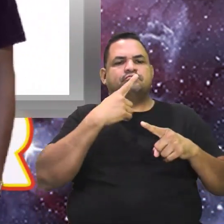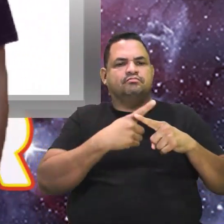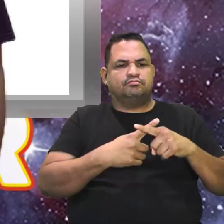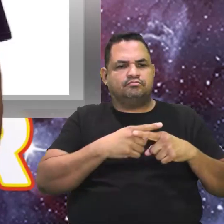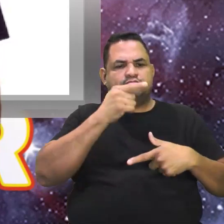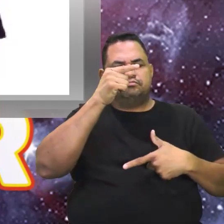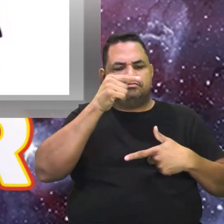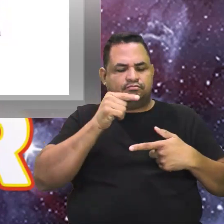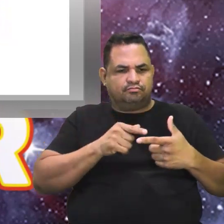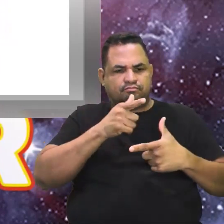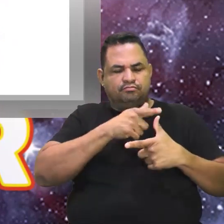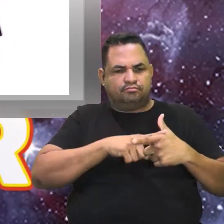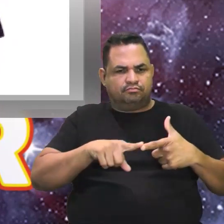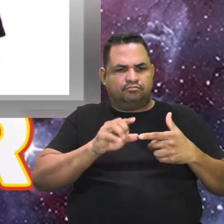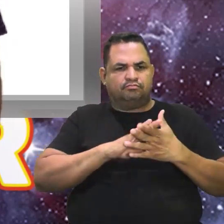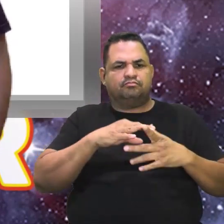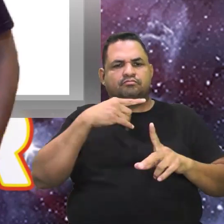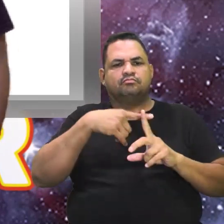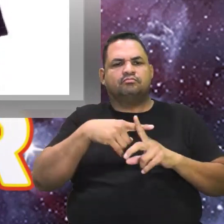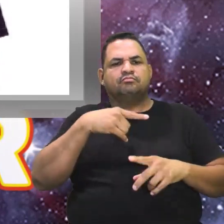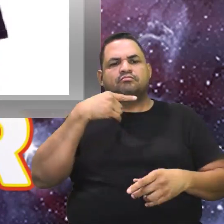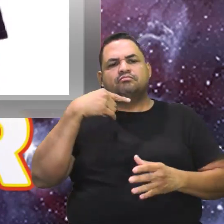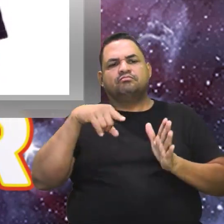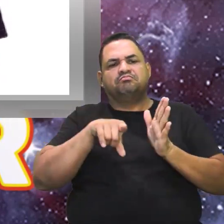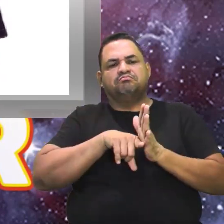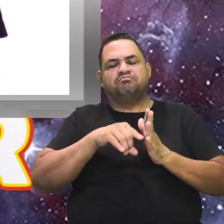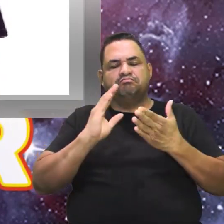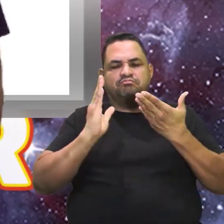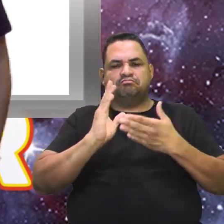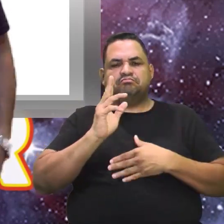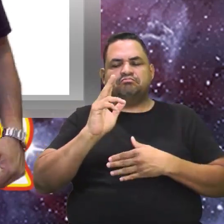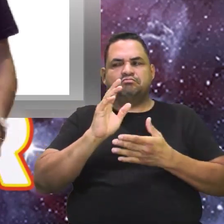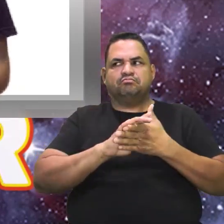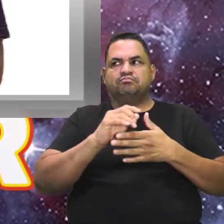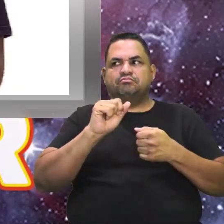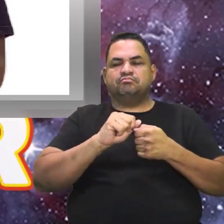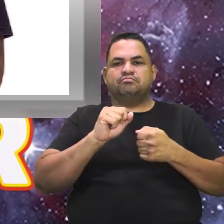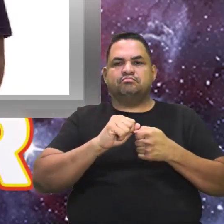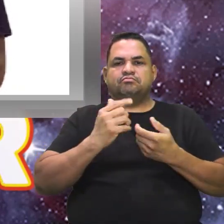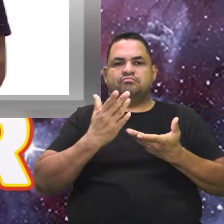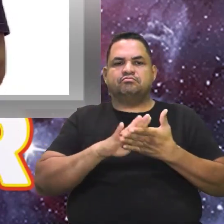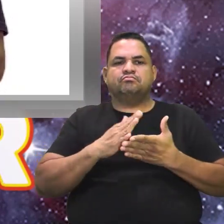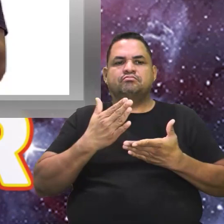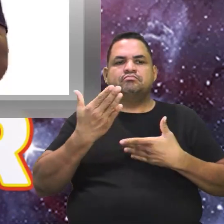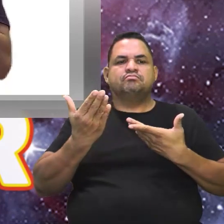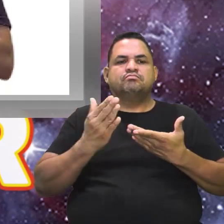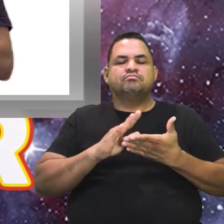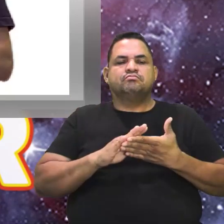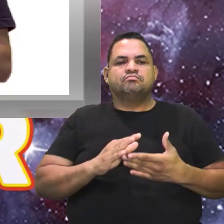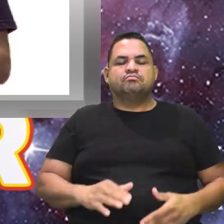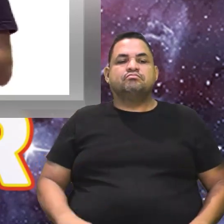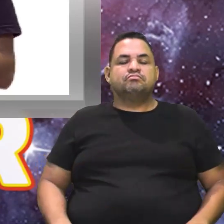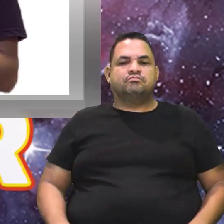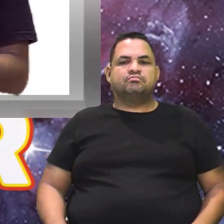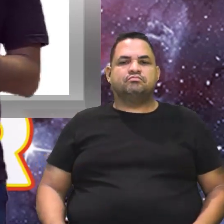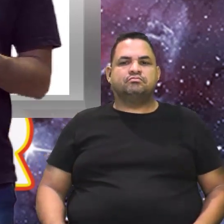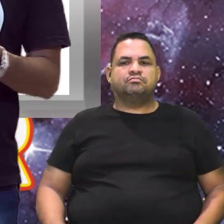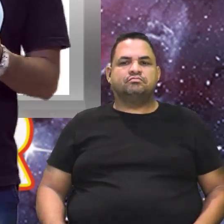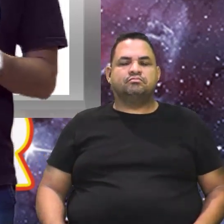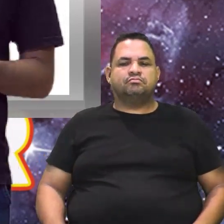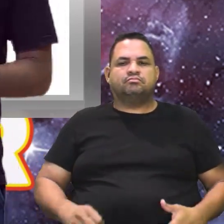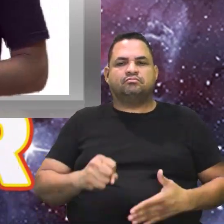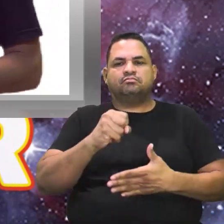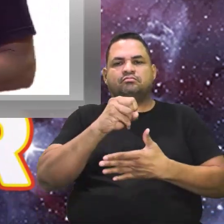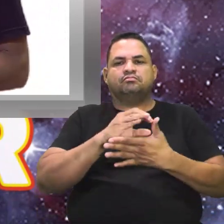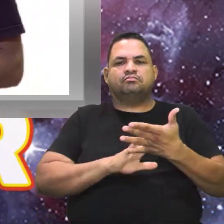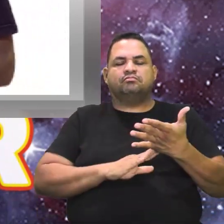multiplicação, divisão, adição e subtração, né? As operações básicas vai fazer muitas vezes. Então, e isso é que vai desenrolar a maior parte das questões. Uma